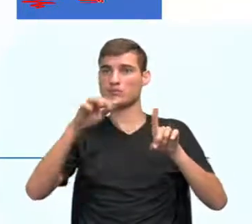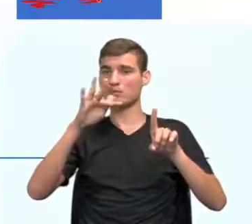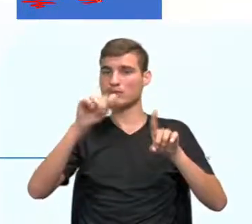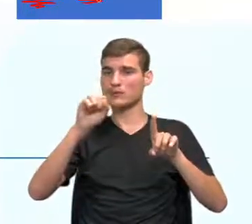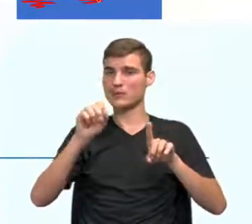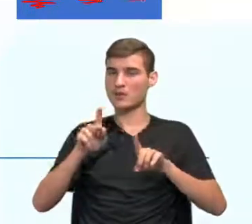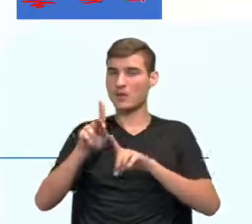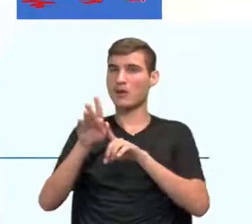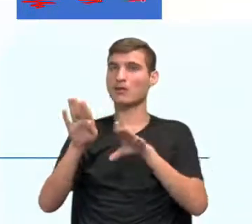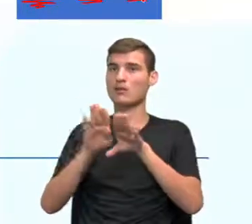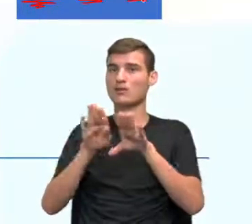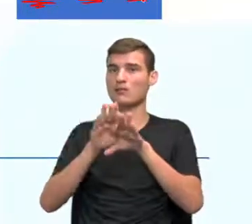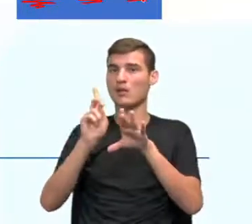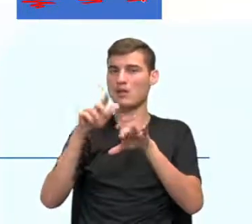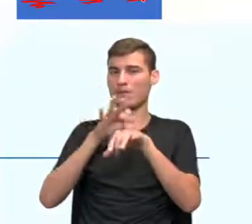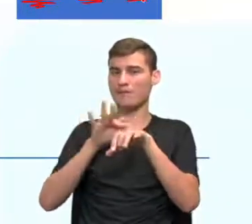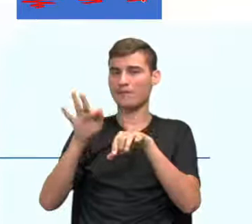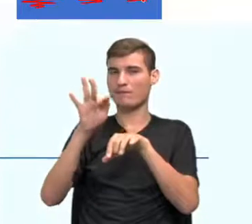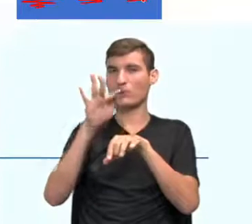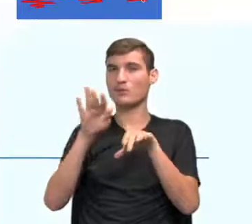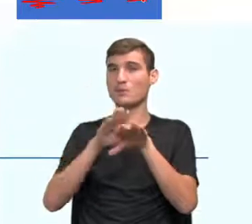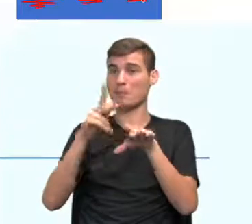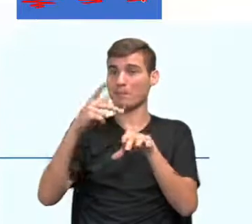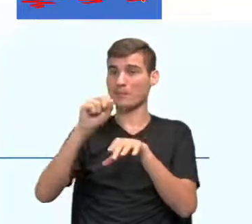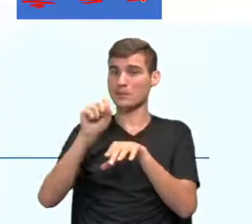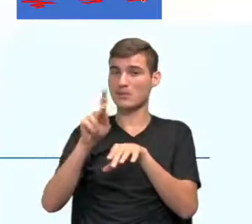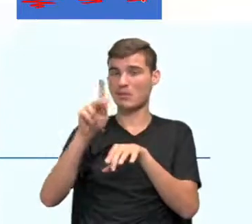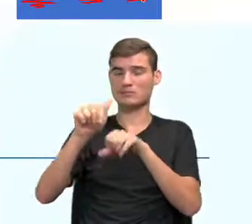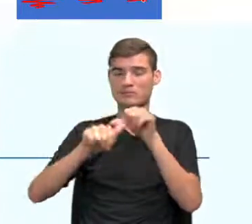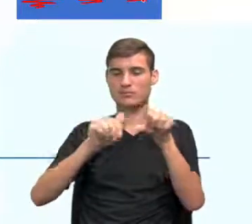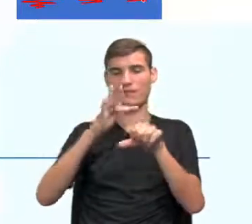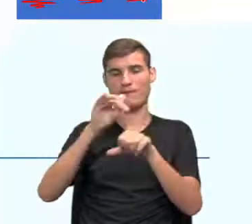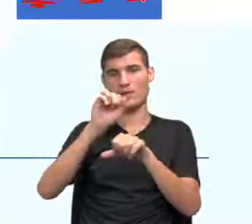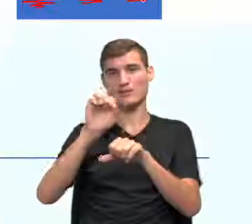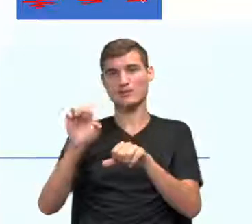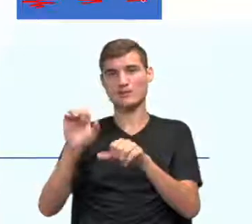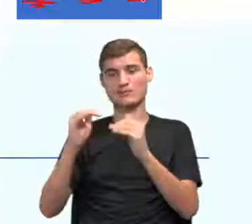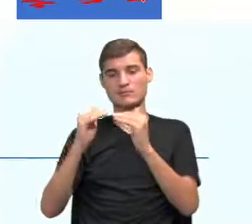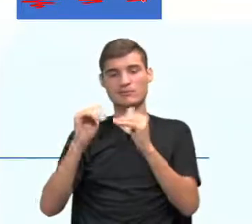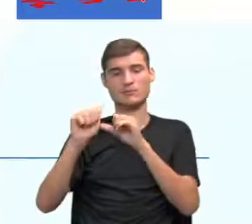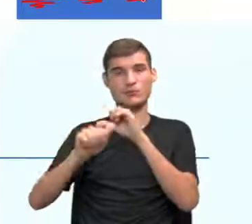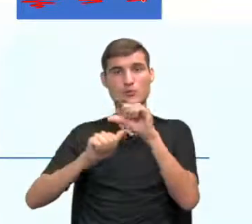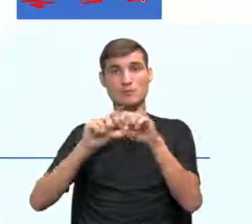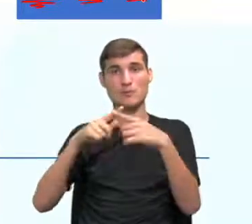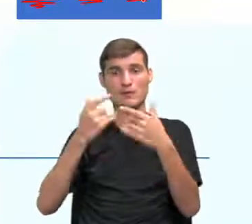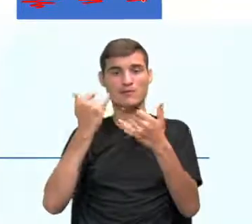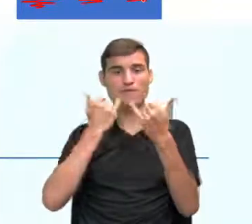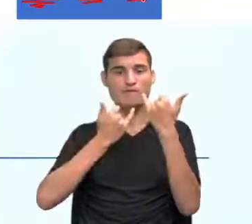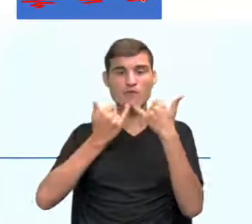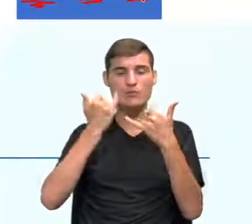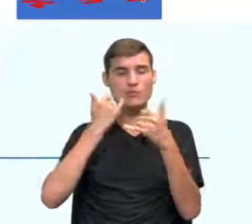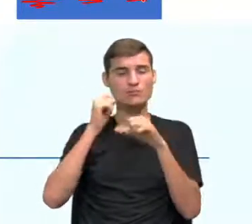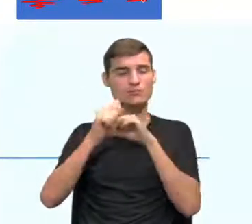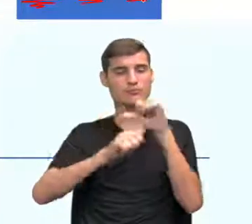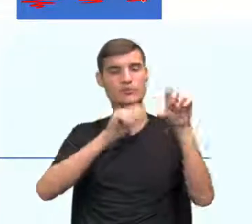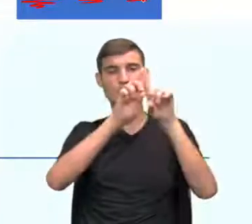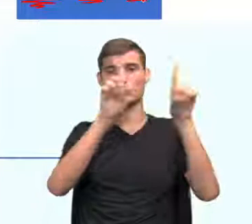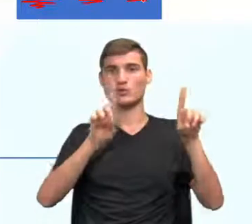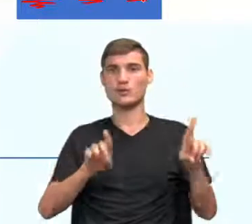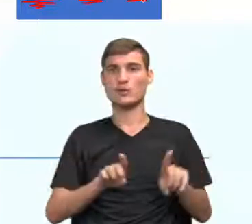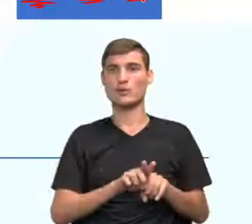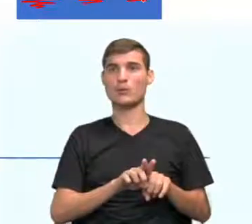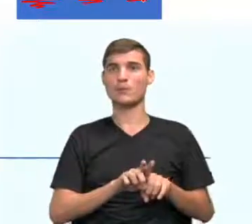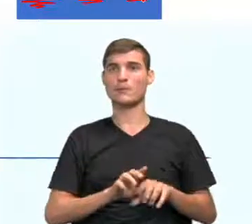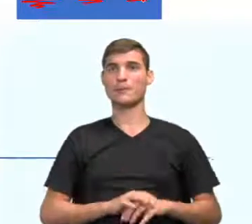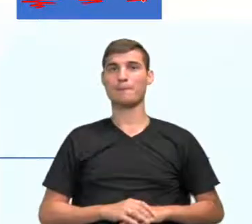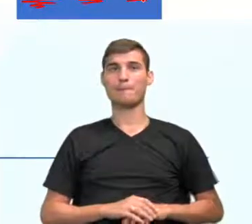que eu modulo por frequência, e PSK, que eu também modulo por fase. Mas a informação daí, ela é digital.